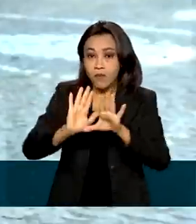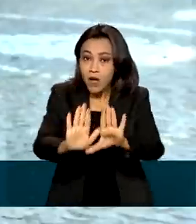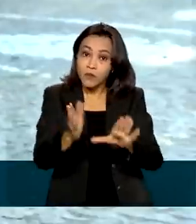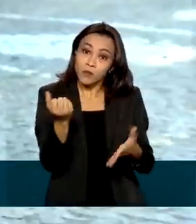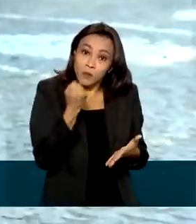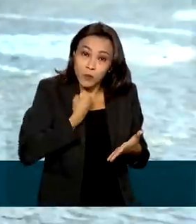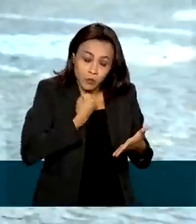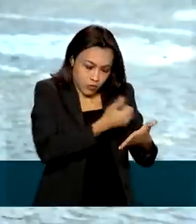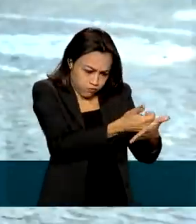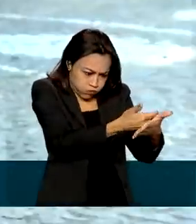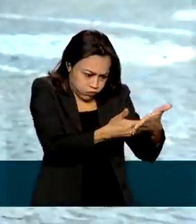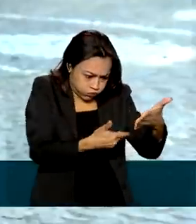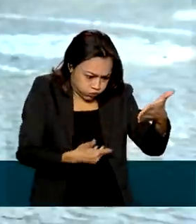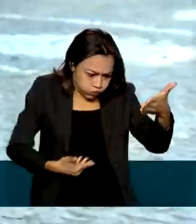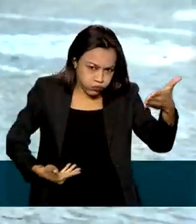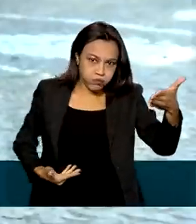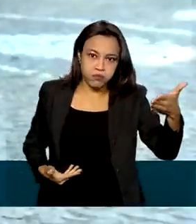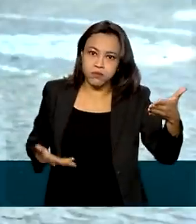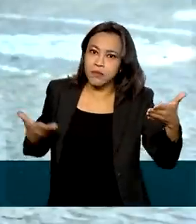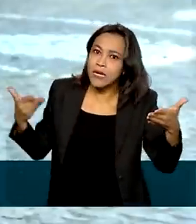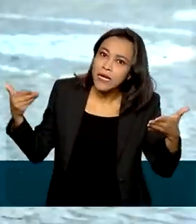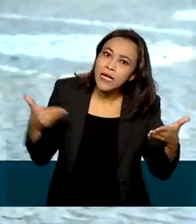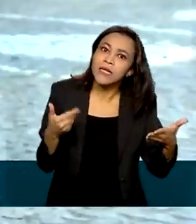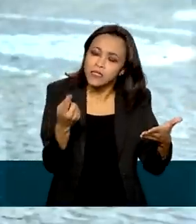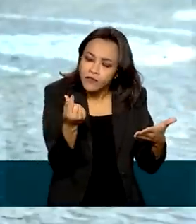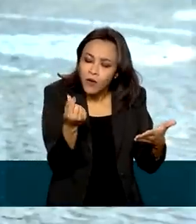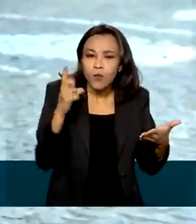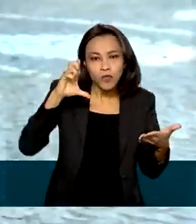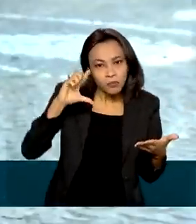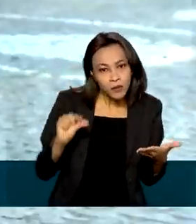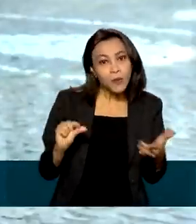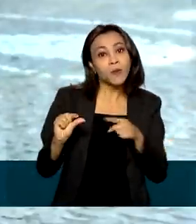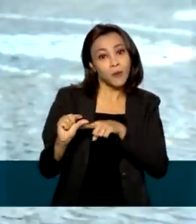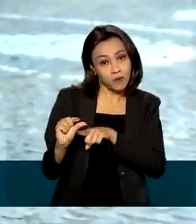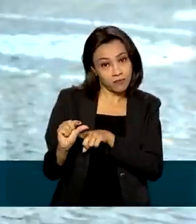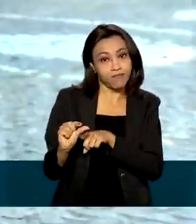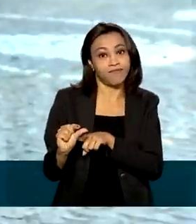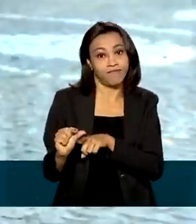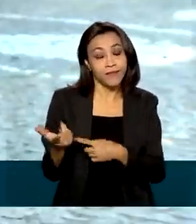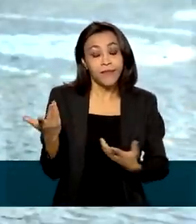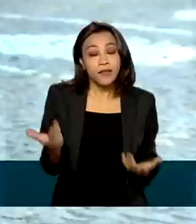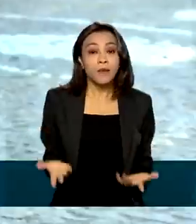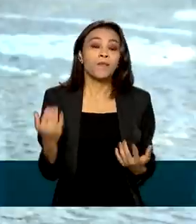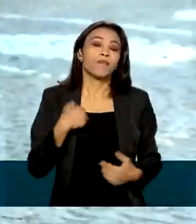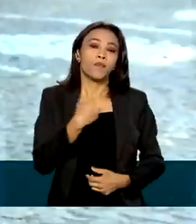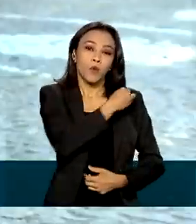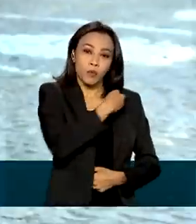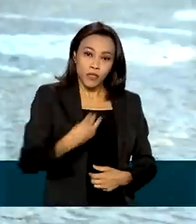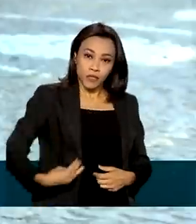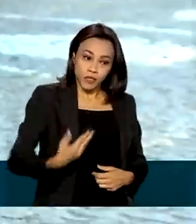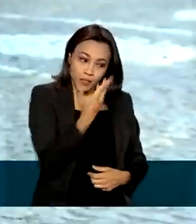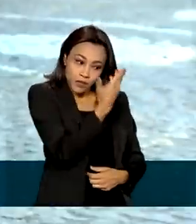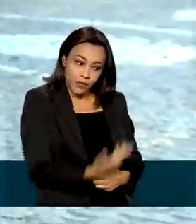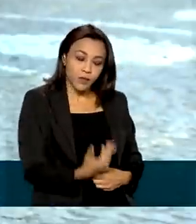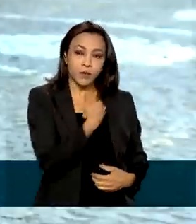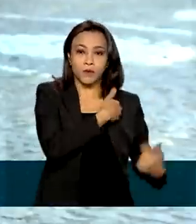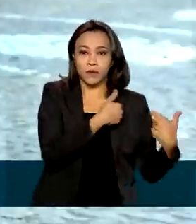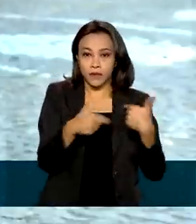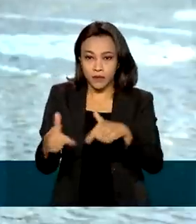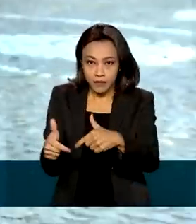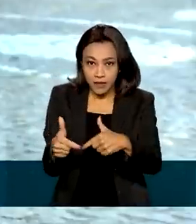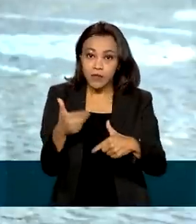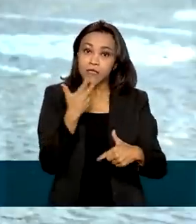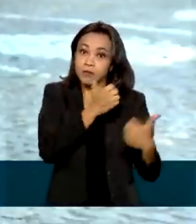for maior do que o previsto, esse valor pode ser menor. O ministro do Trabalho e Previdência explicou que cabe